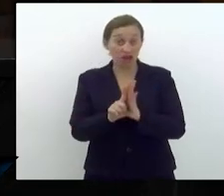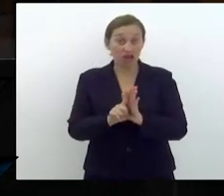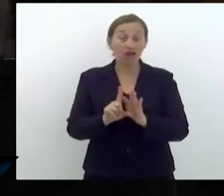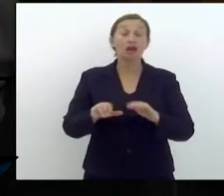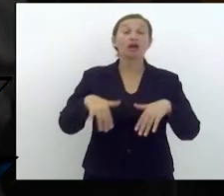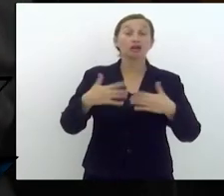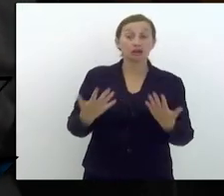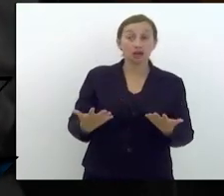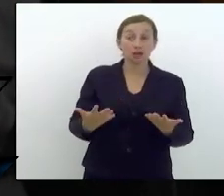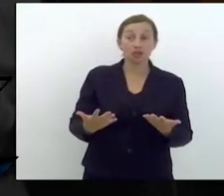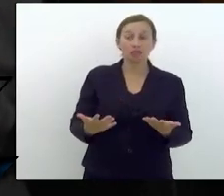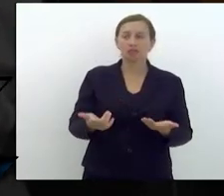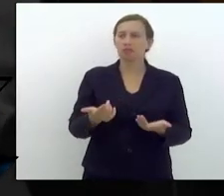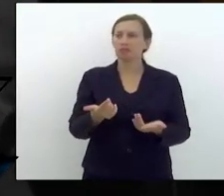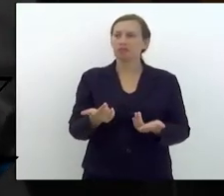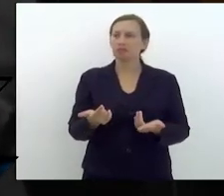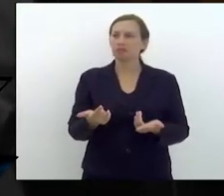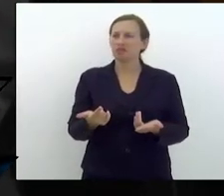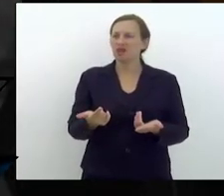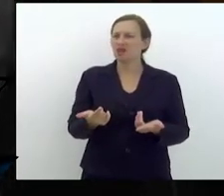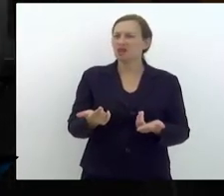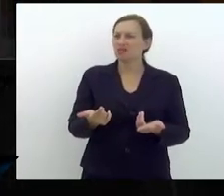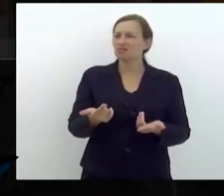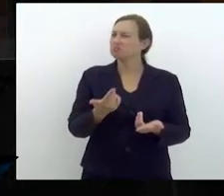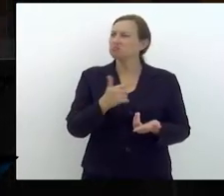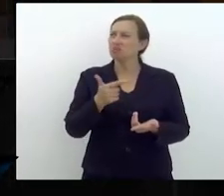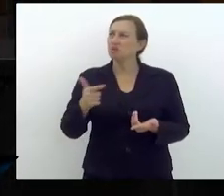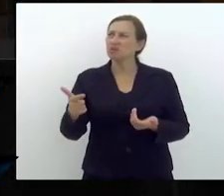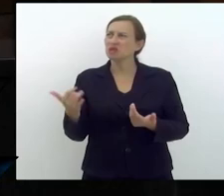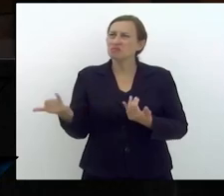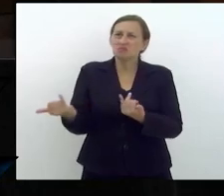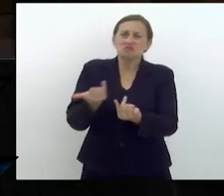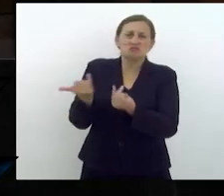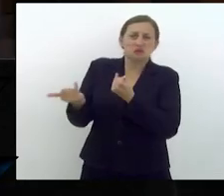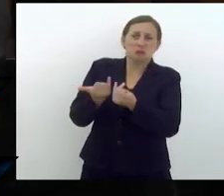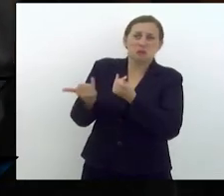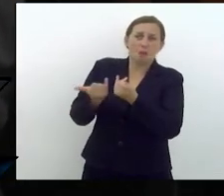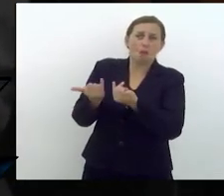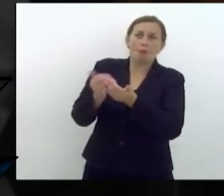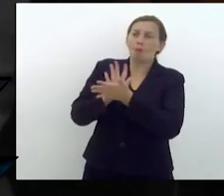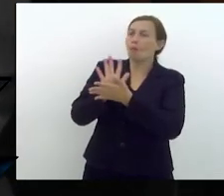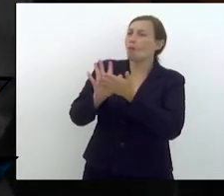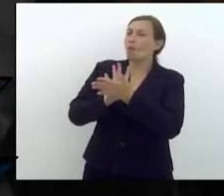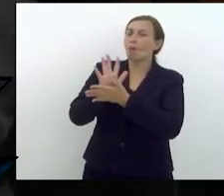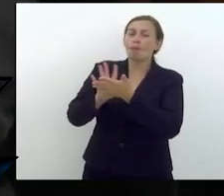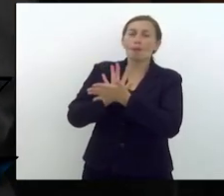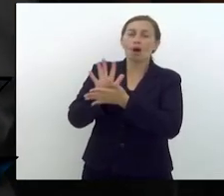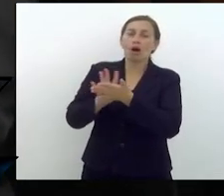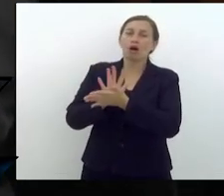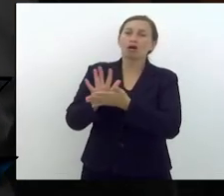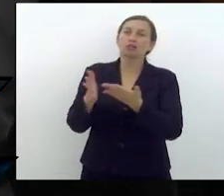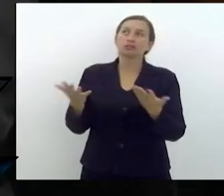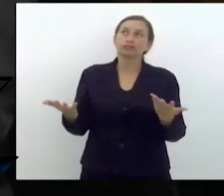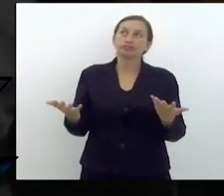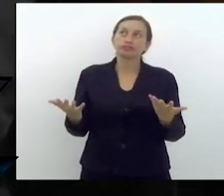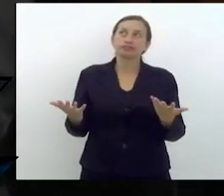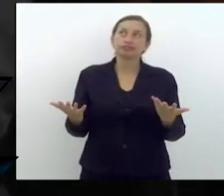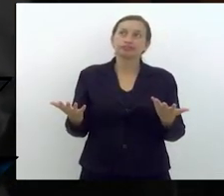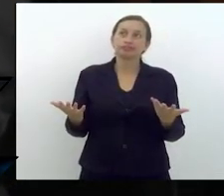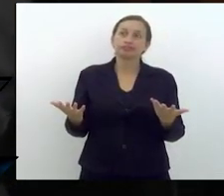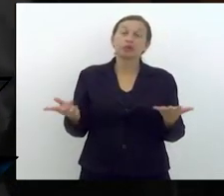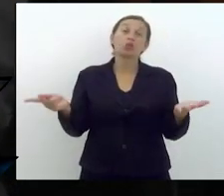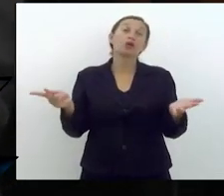consequência também não temos nenhuma notícia sobre o que irá